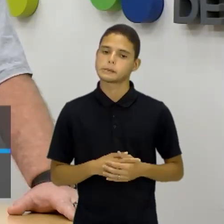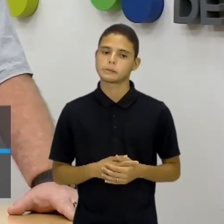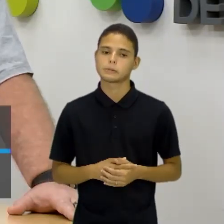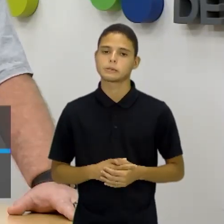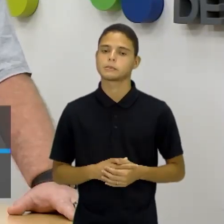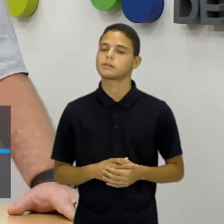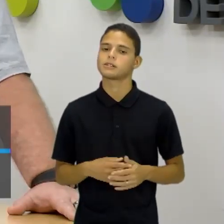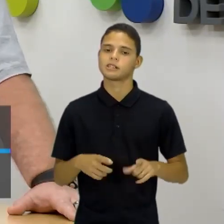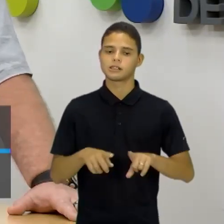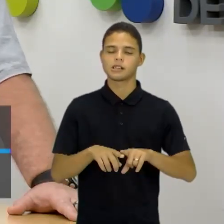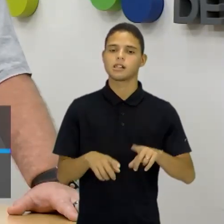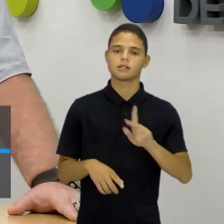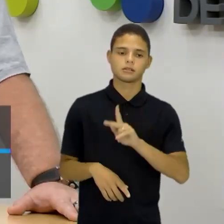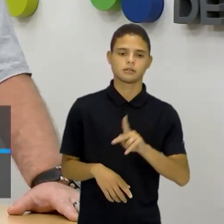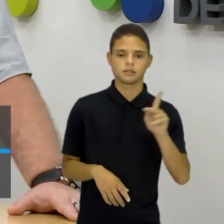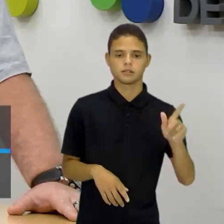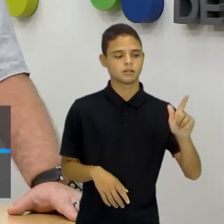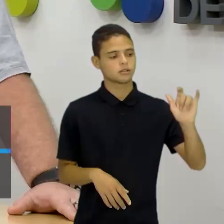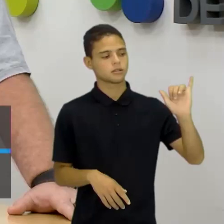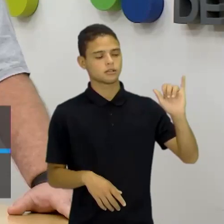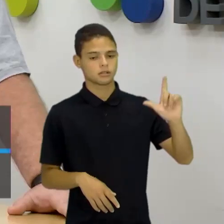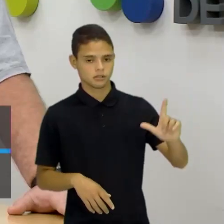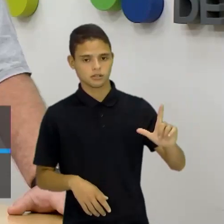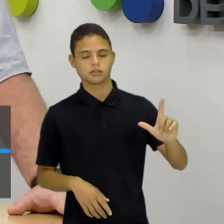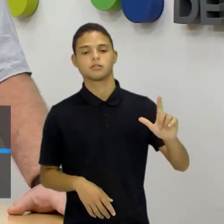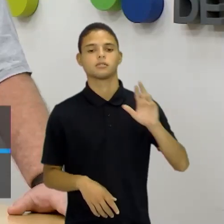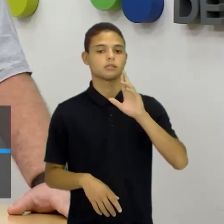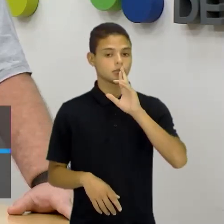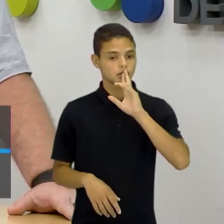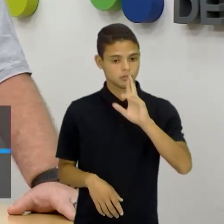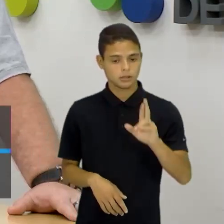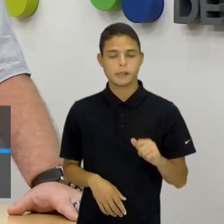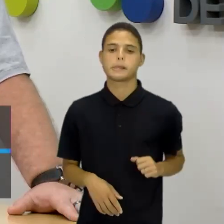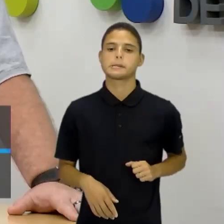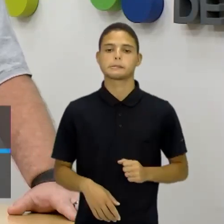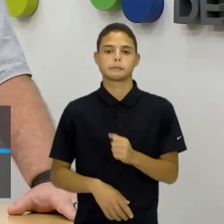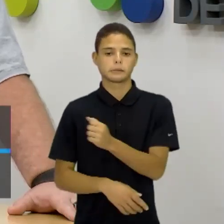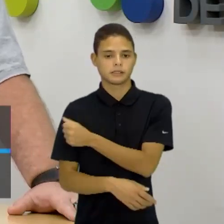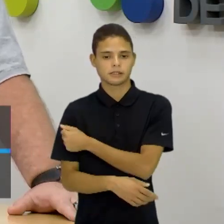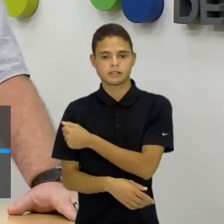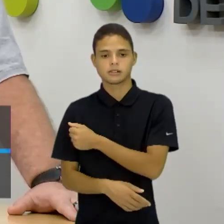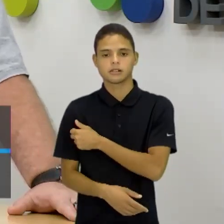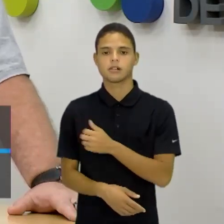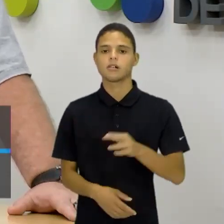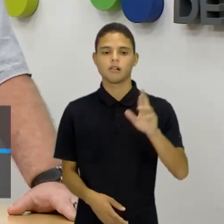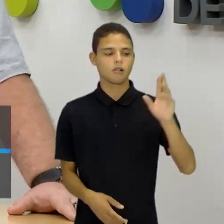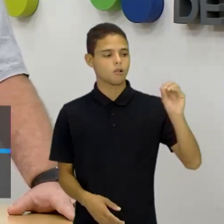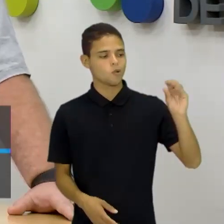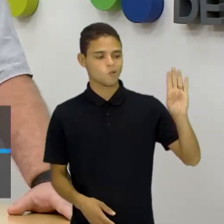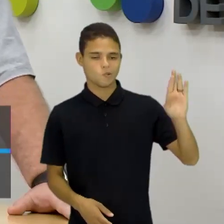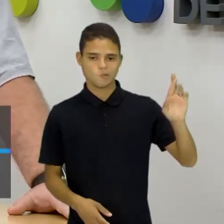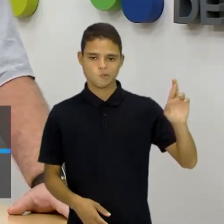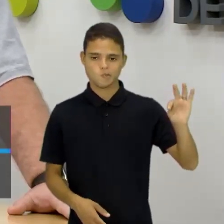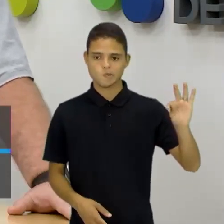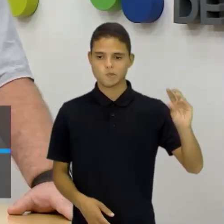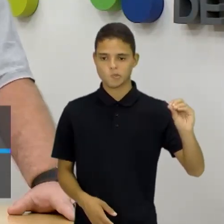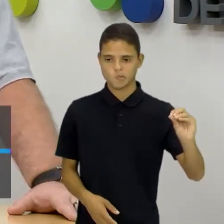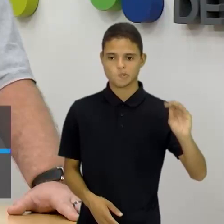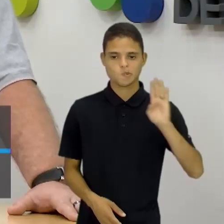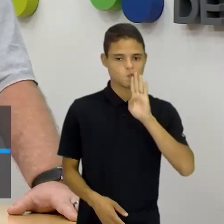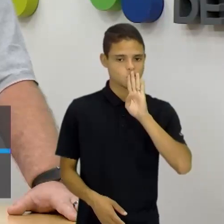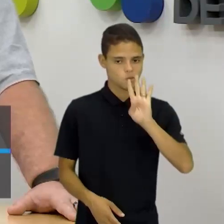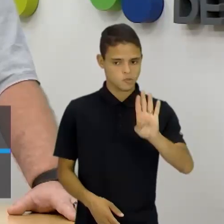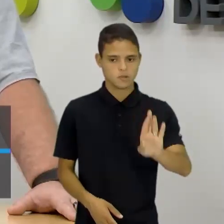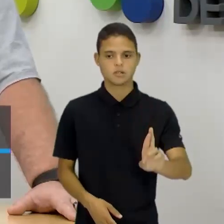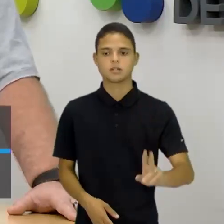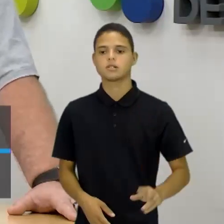professor Gil trouxe a resposta o aluno dos alunos é Roberto Feijó de Guararema letra B né então Liceu